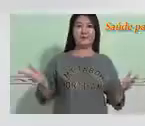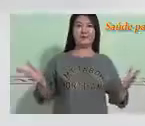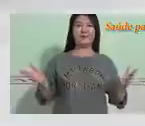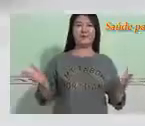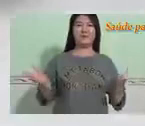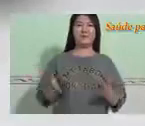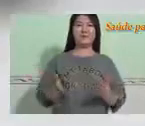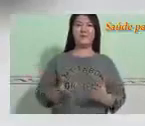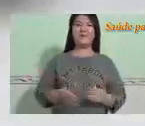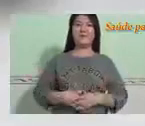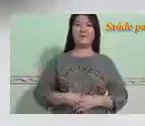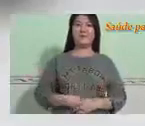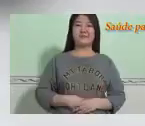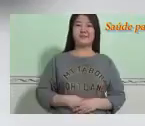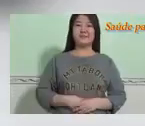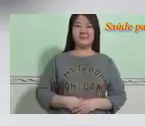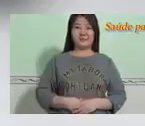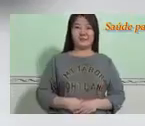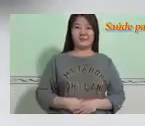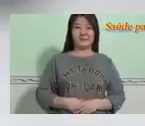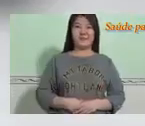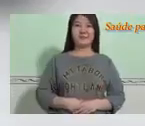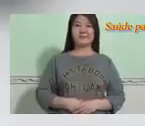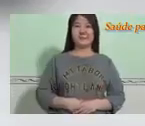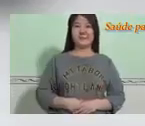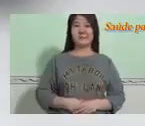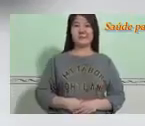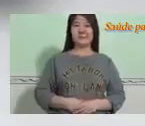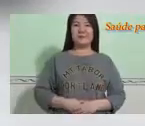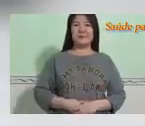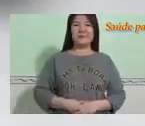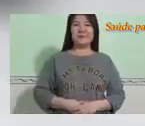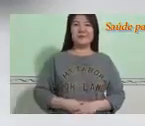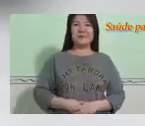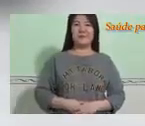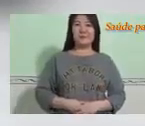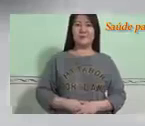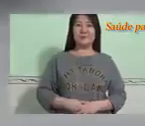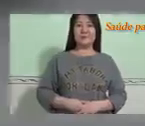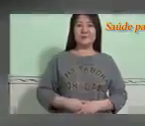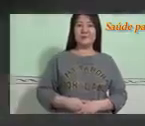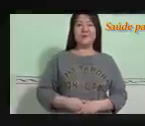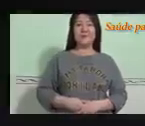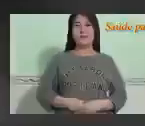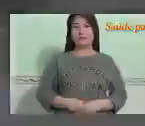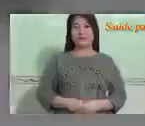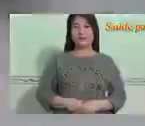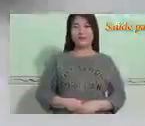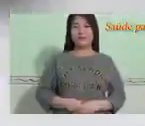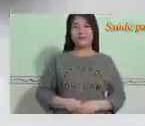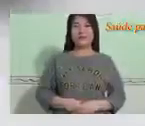os anticorpos monoclonais são proteínas usadas pelo sistema imunológico para identificar e neutralizar